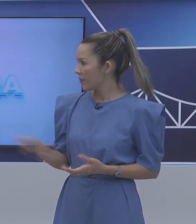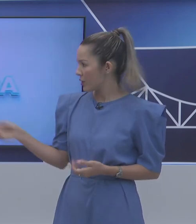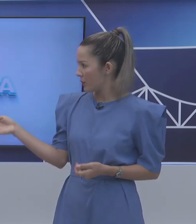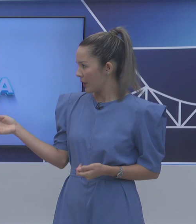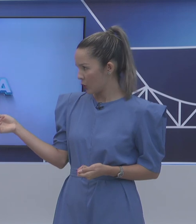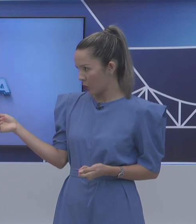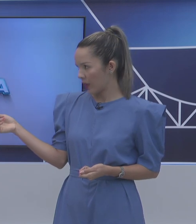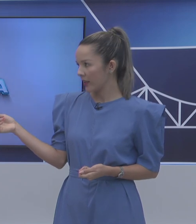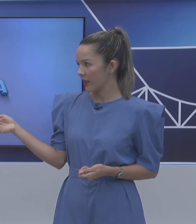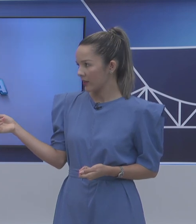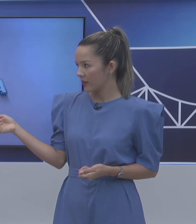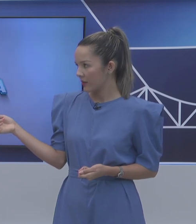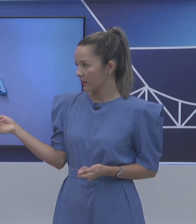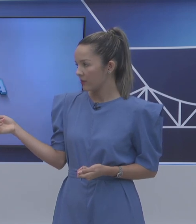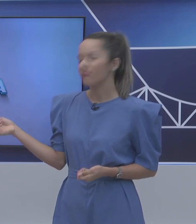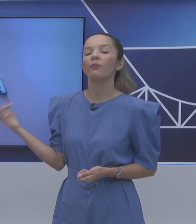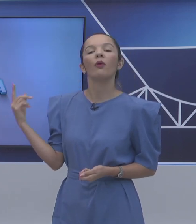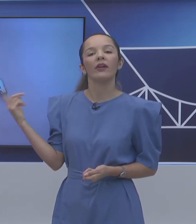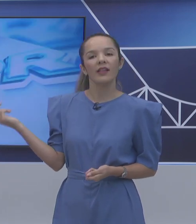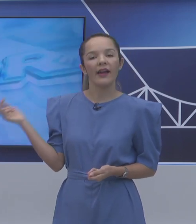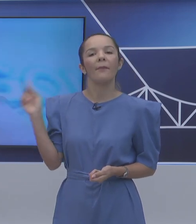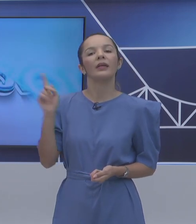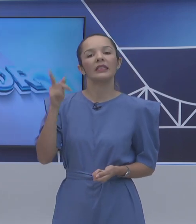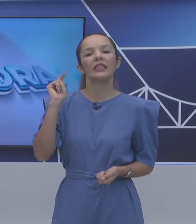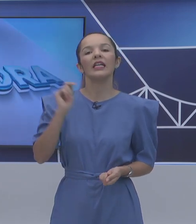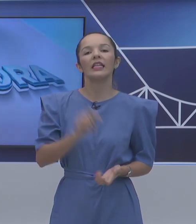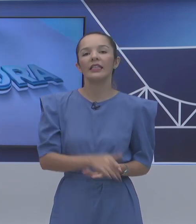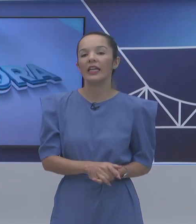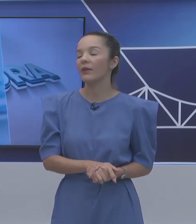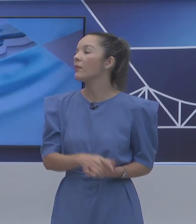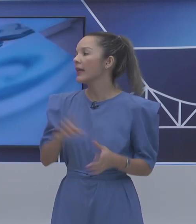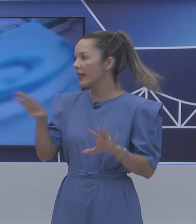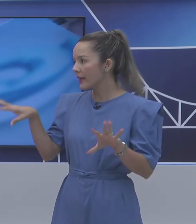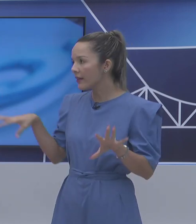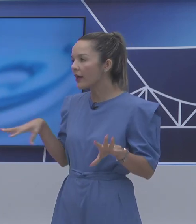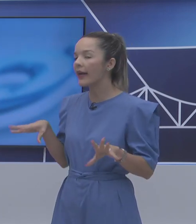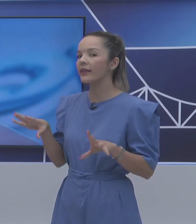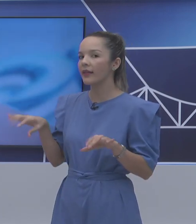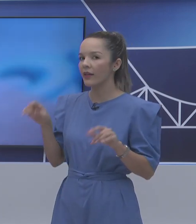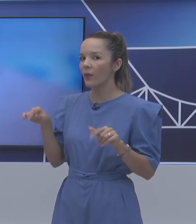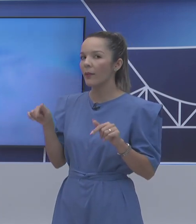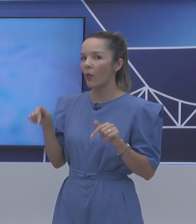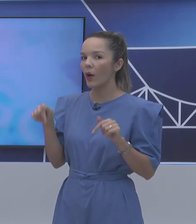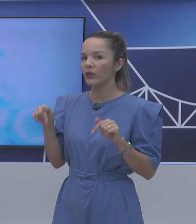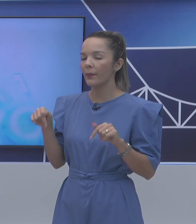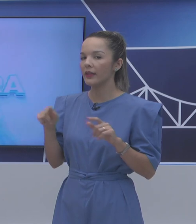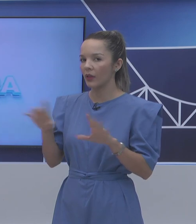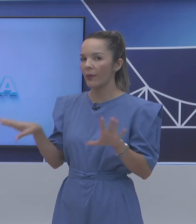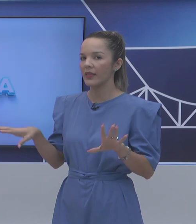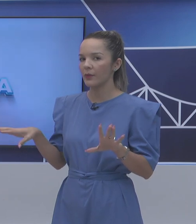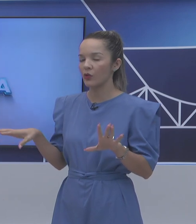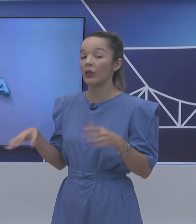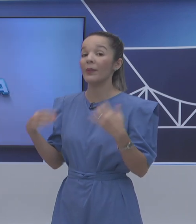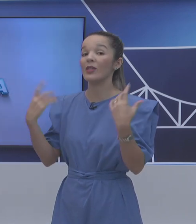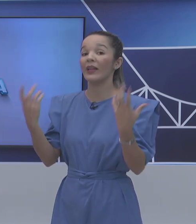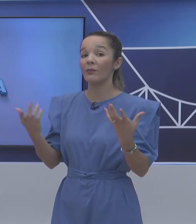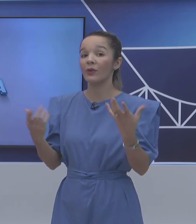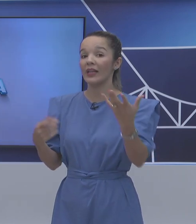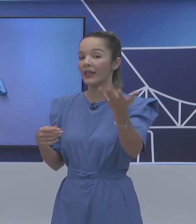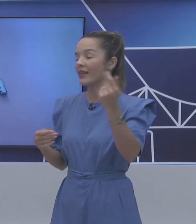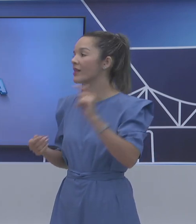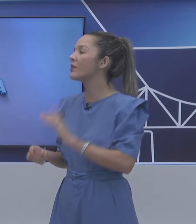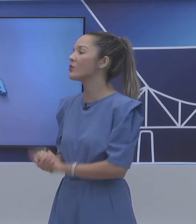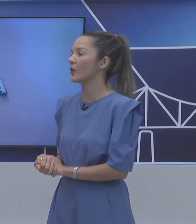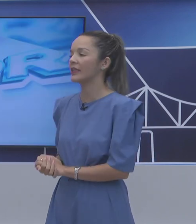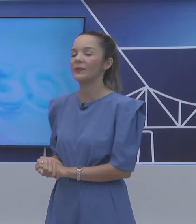Você lembra de Mãe Joana? Lembro. Pois era a banda dele. Que ele tem, ainda tem uma outra banda, não é mais Mãe Joana, mas eu lembro